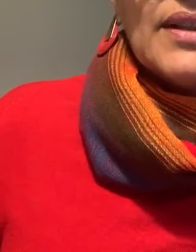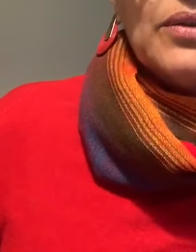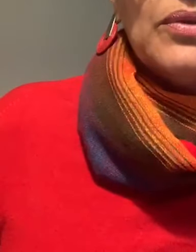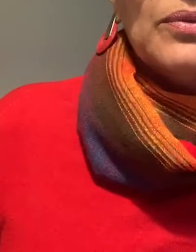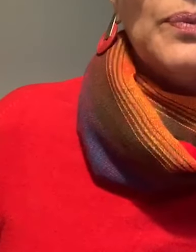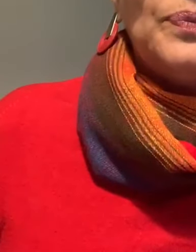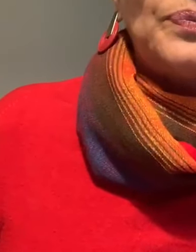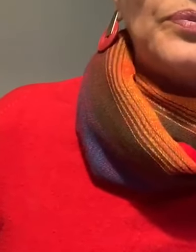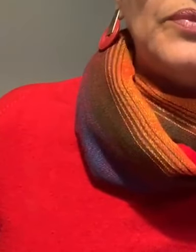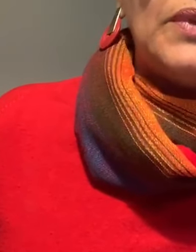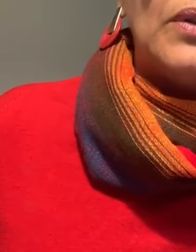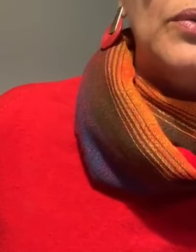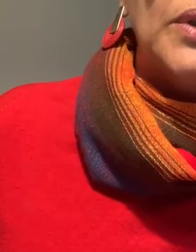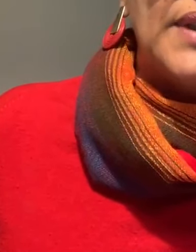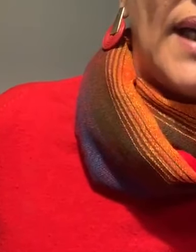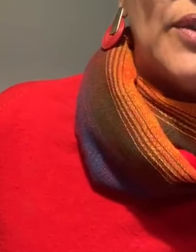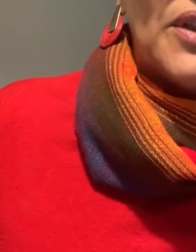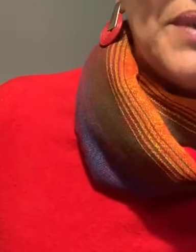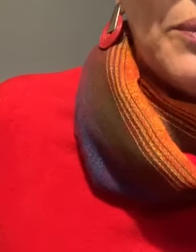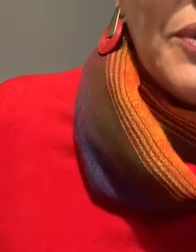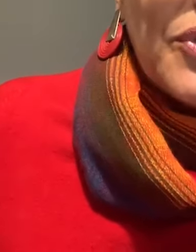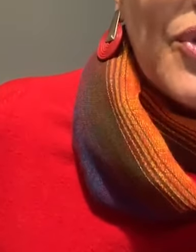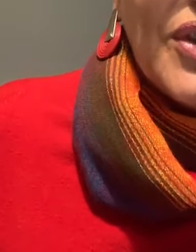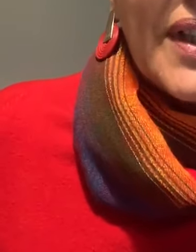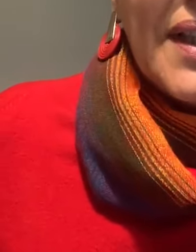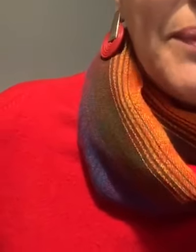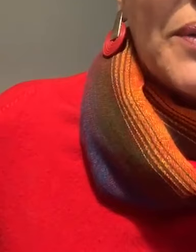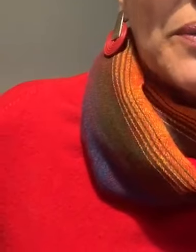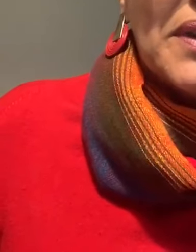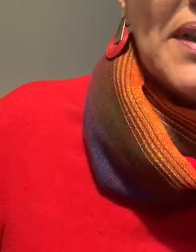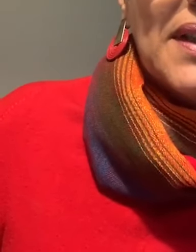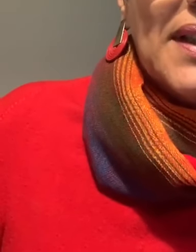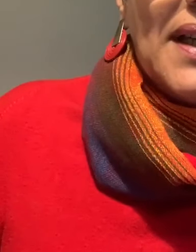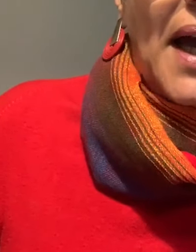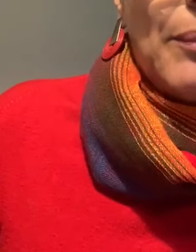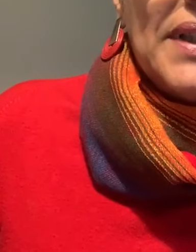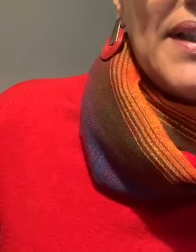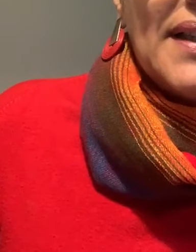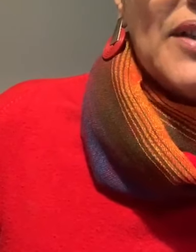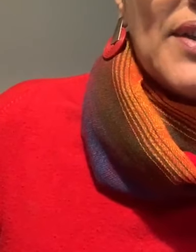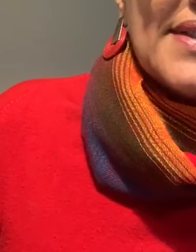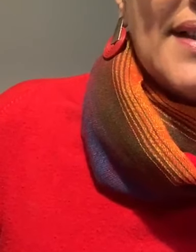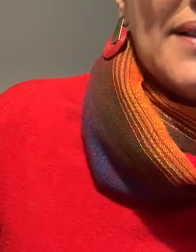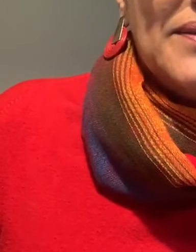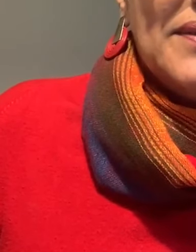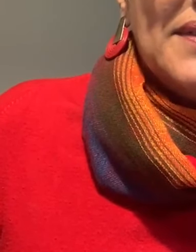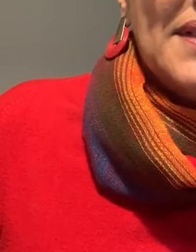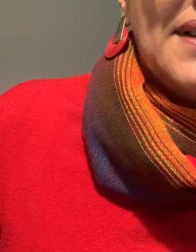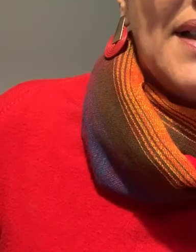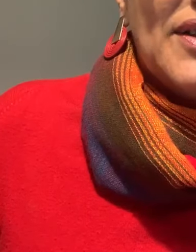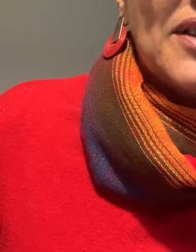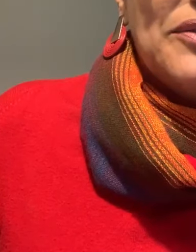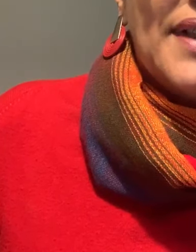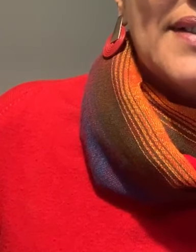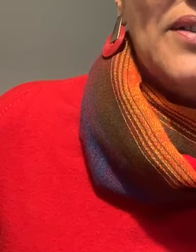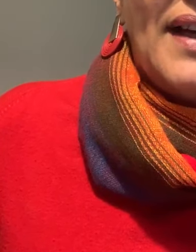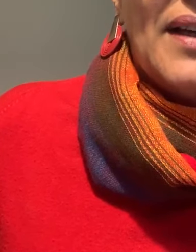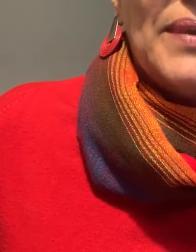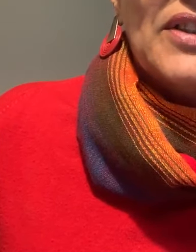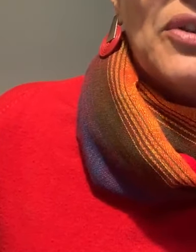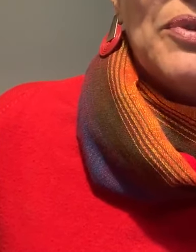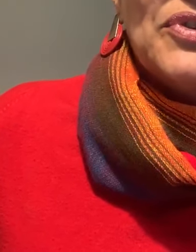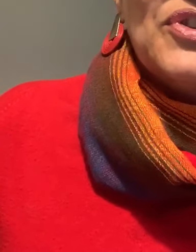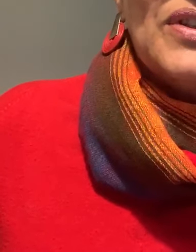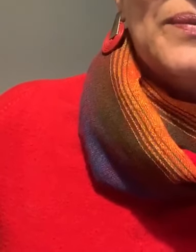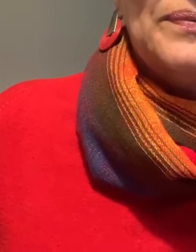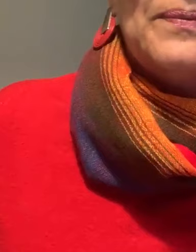conosco a conversa com o Leonardo. Então, me dê um minutinho aqui para eu abrir a nossa conversa com